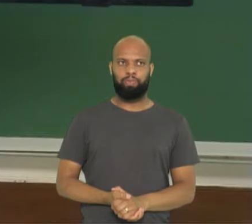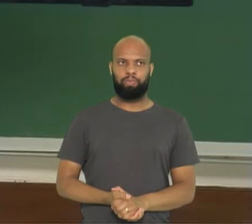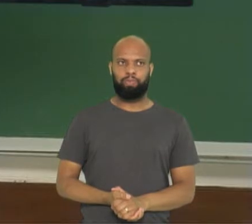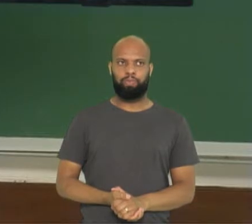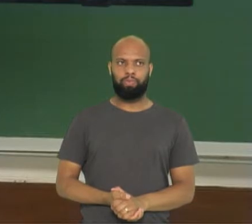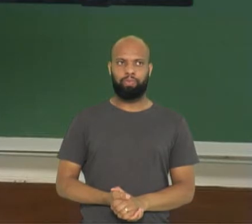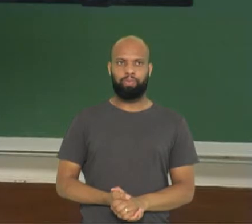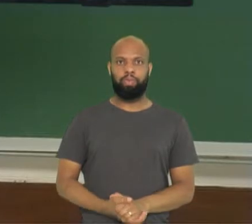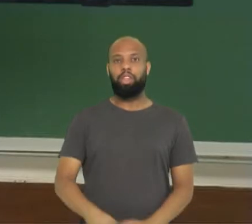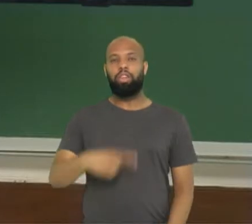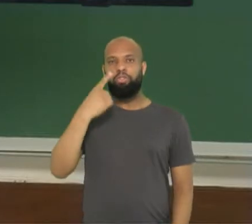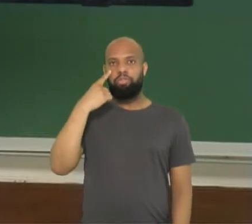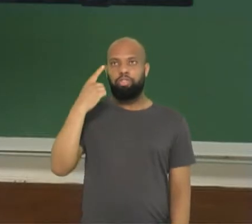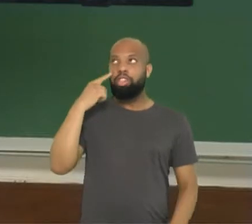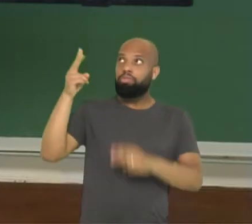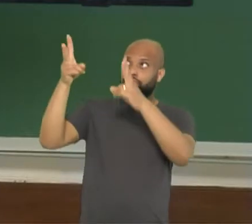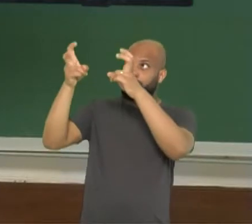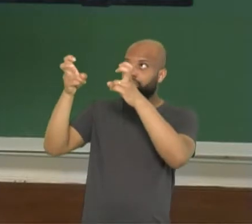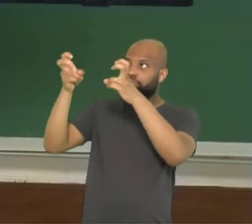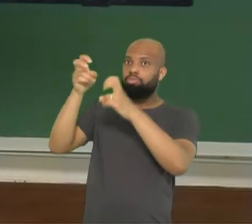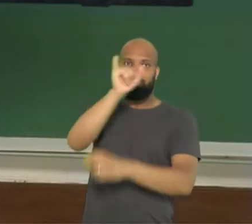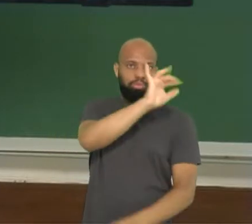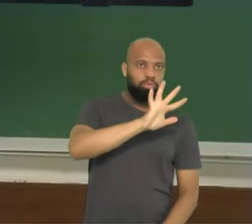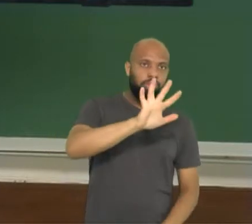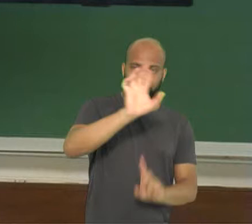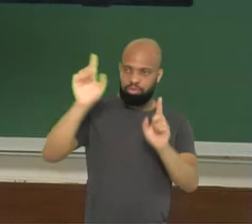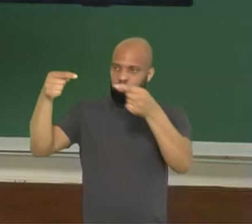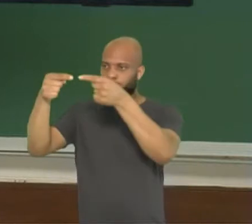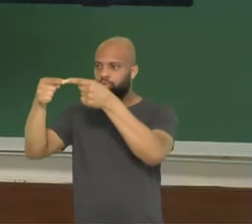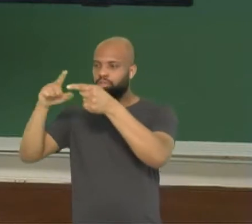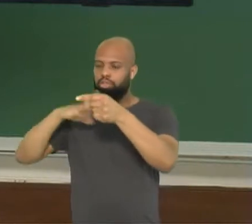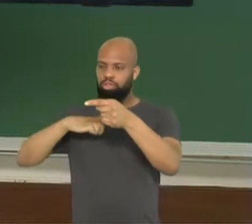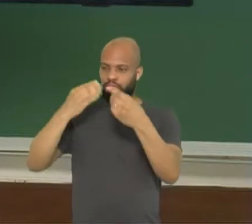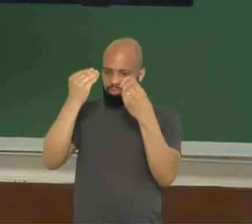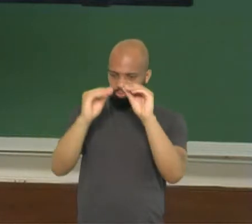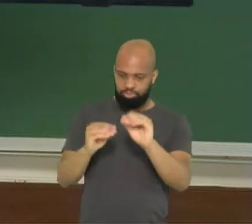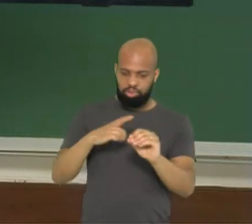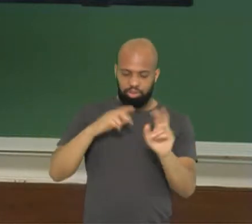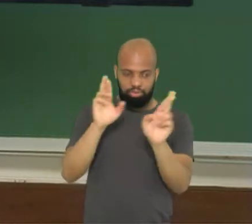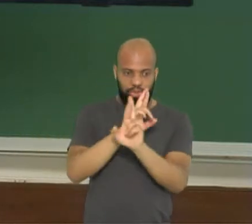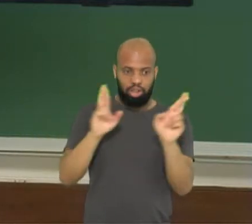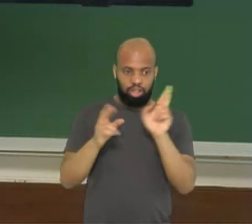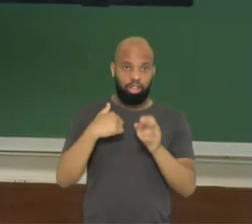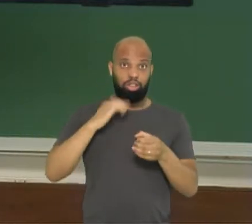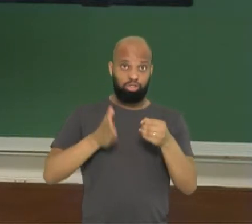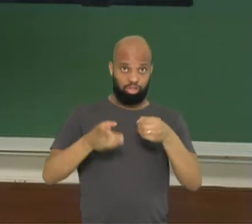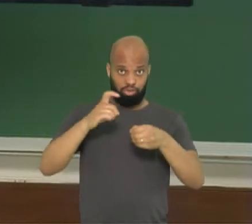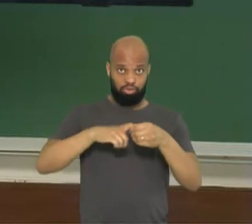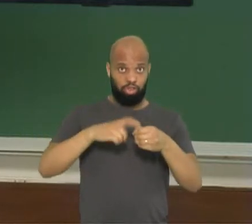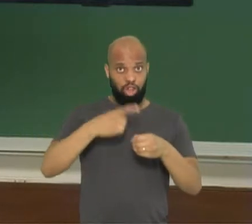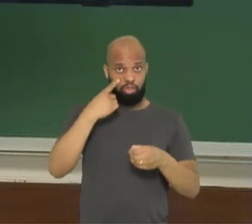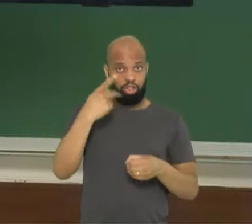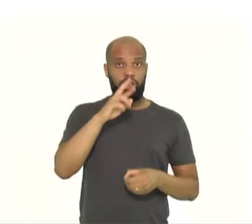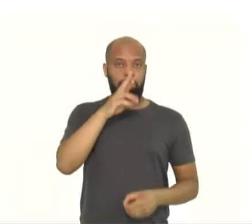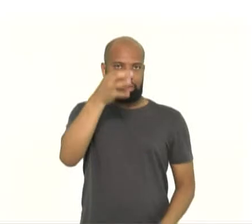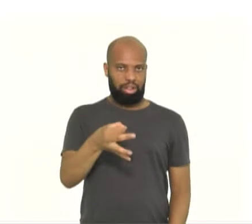febre. Então, você vai observar as imagens aí, vai completar, fazer a relação e nós já voltamos para